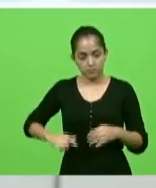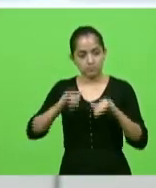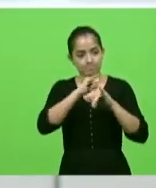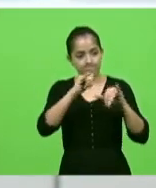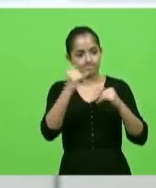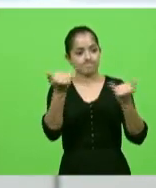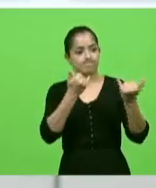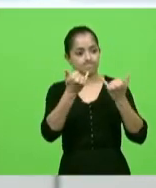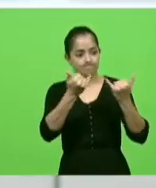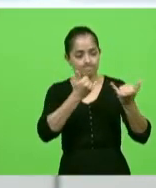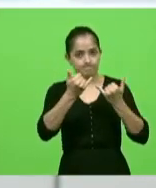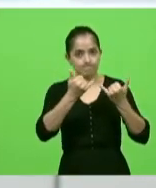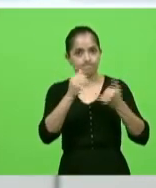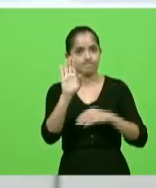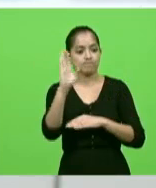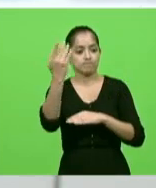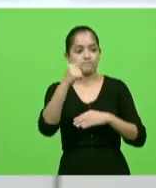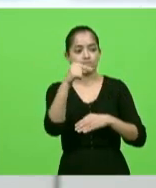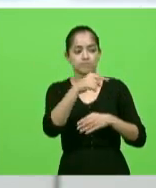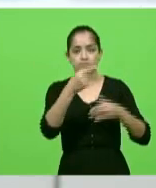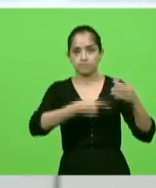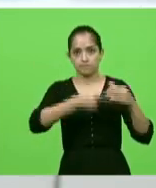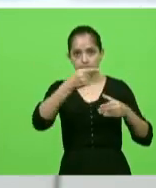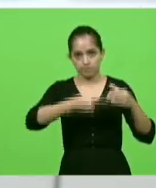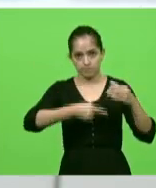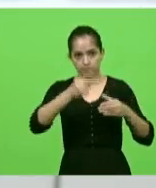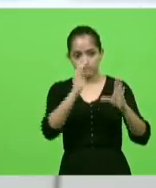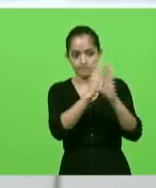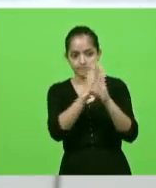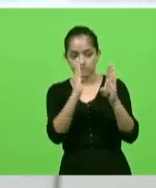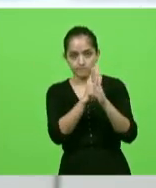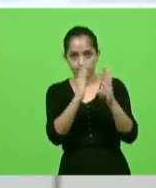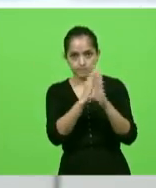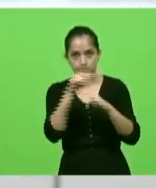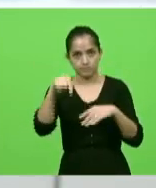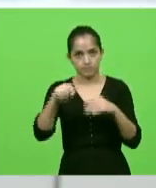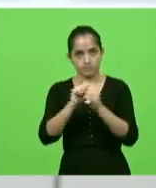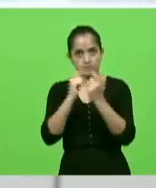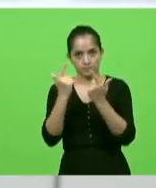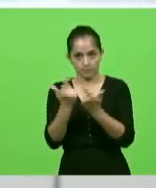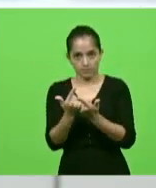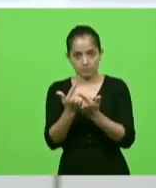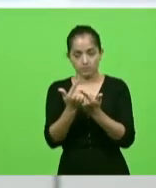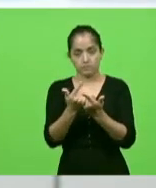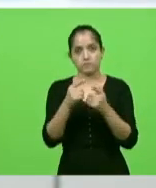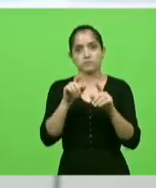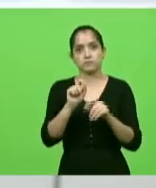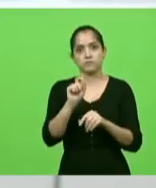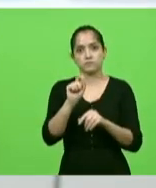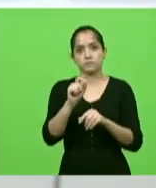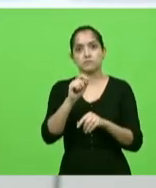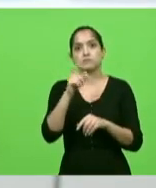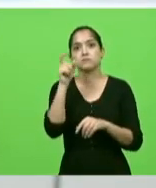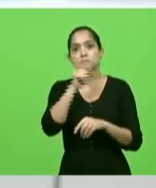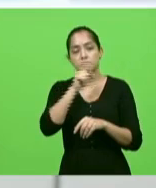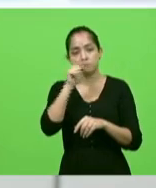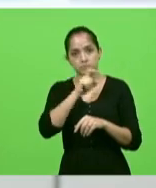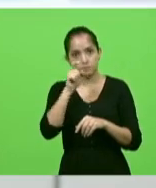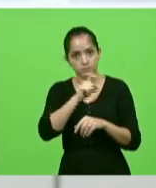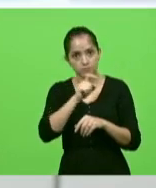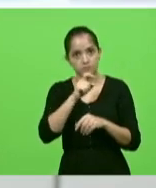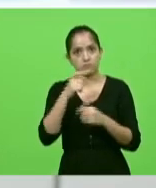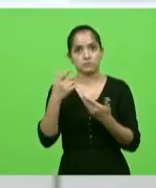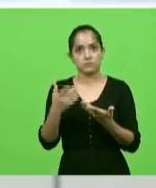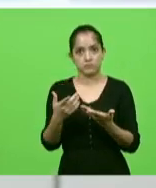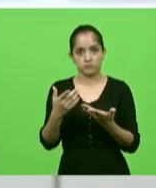informações falsas a comissão parlamentar de inquérito desta casa Legislativa mentindo de forma deliberada